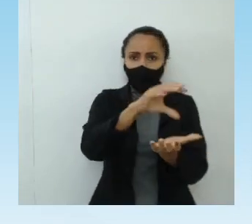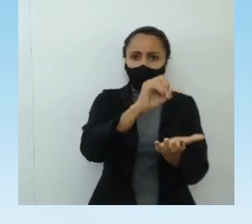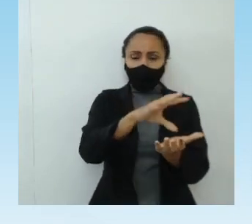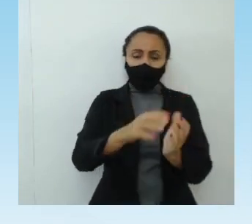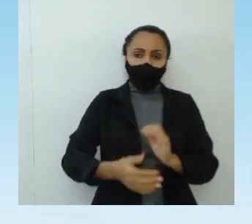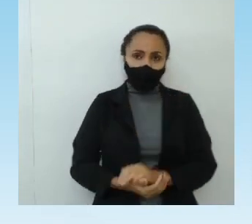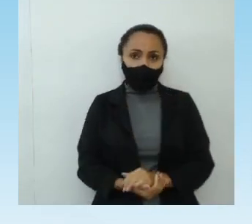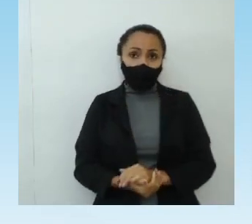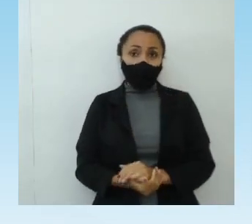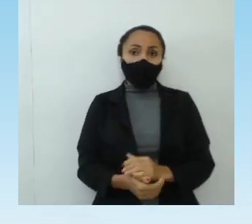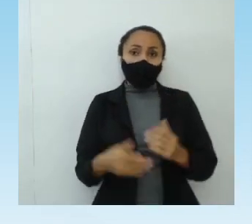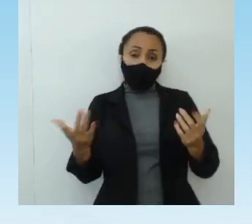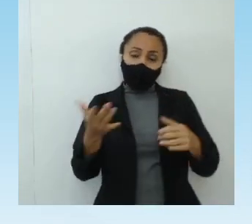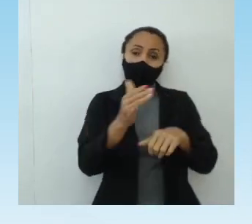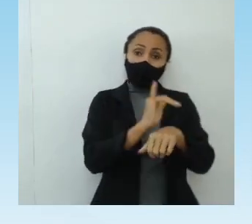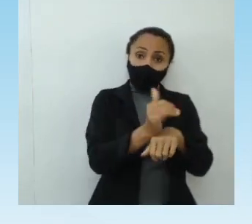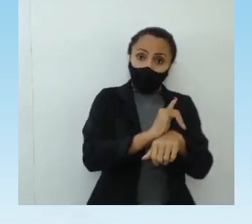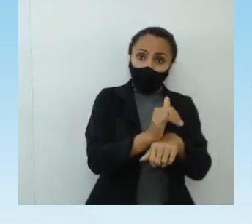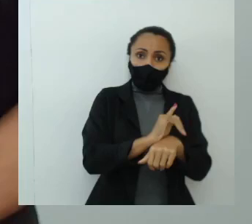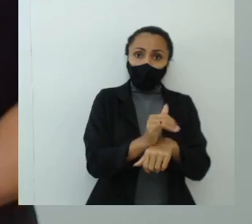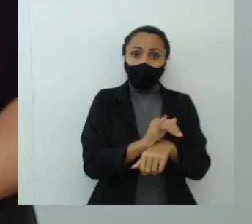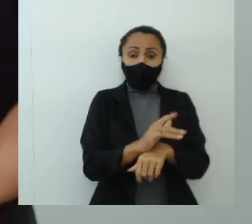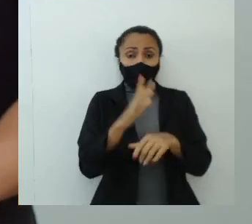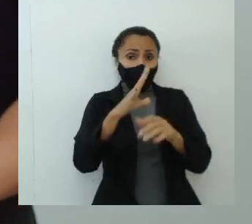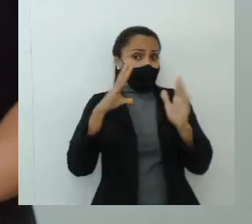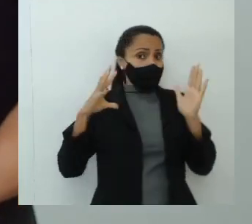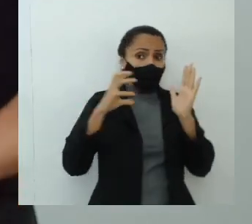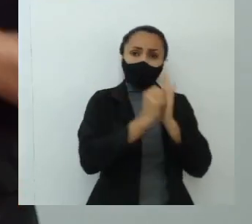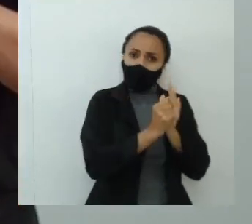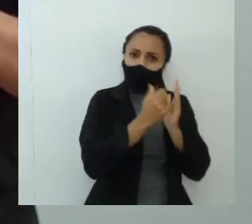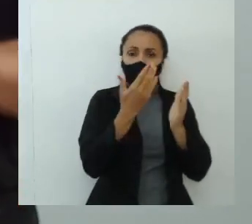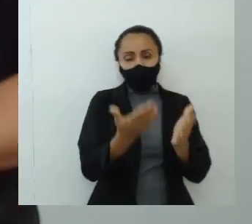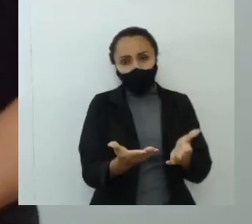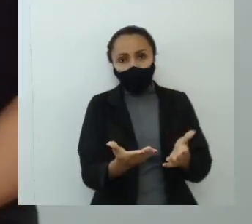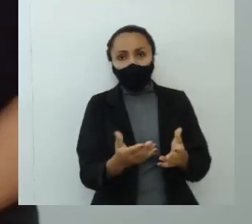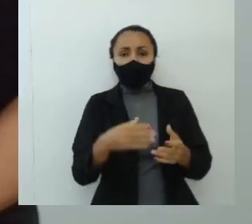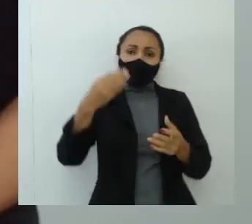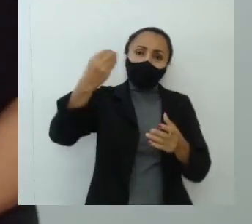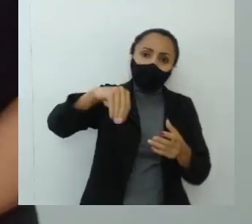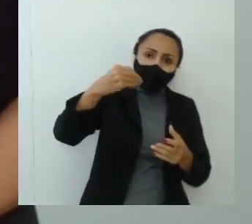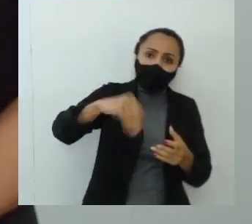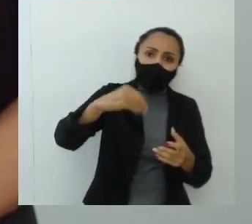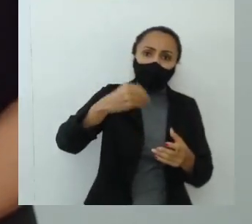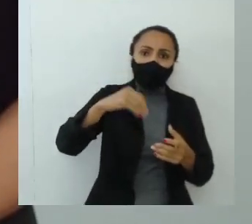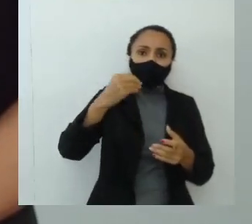aí no YouTube. Se você não está inscrito, se inscreve. Toca no sininho para